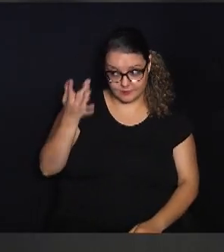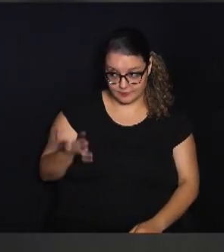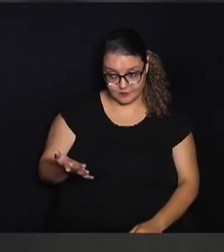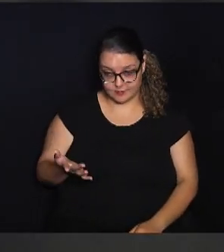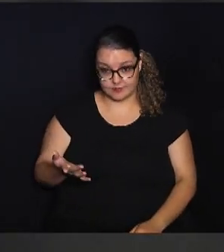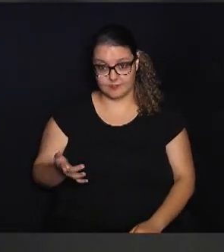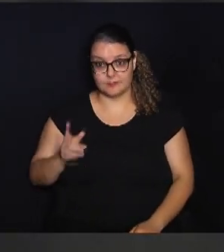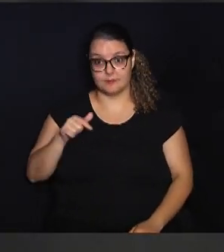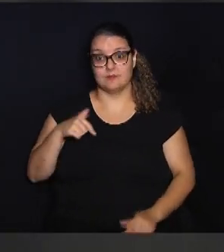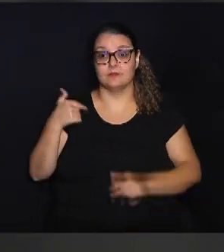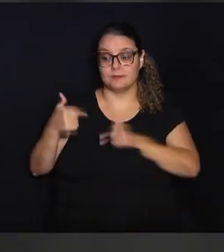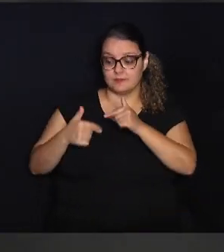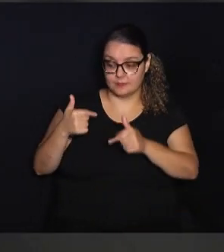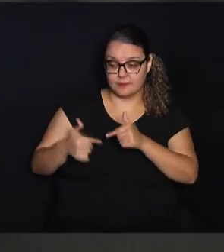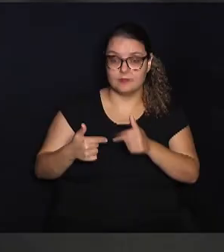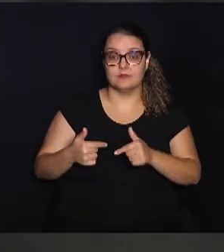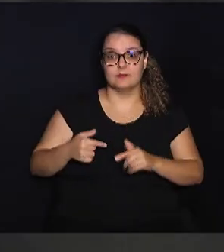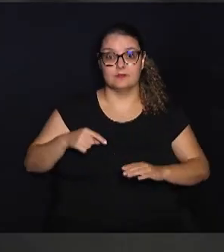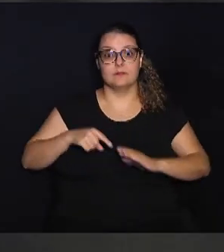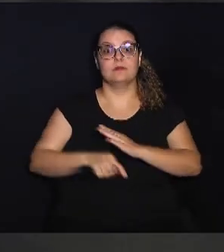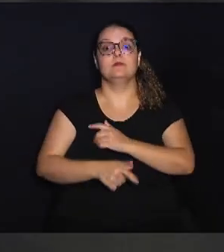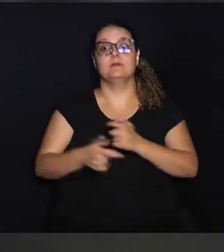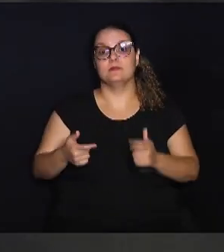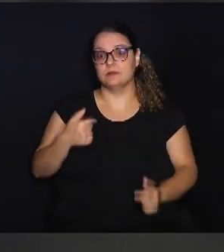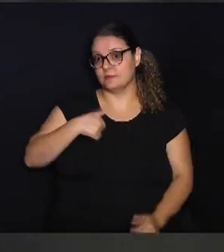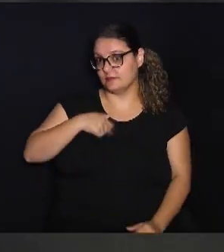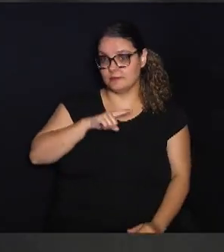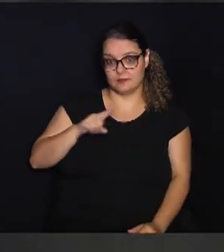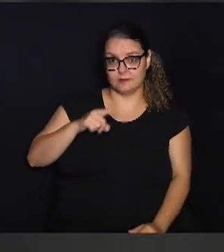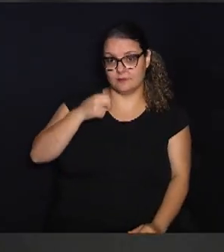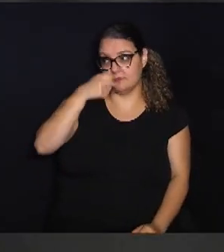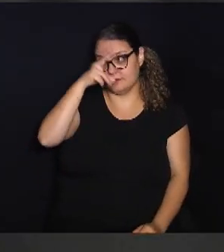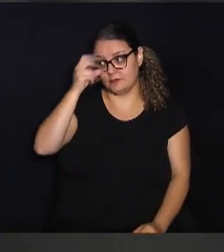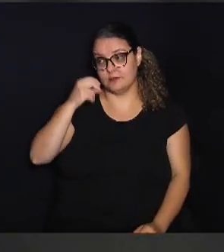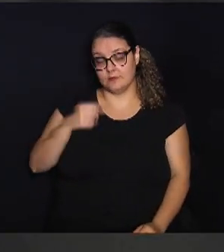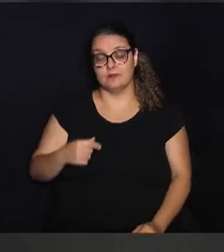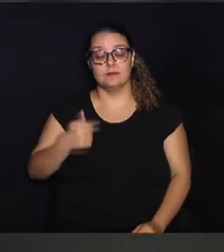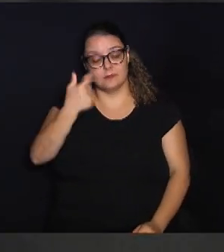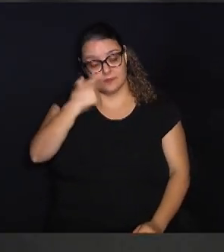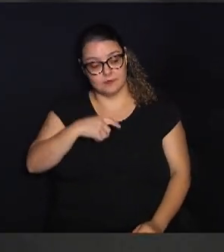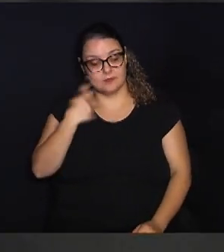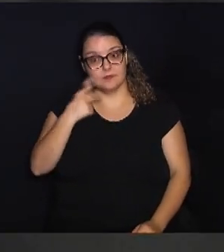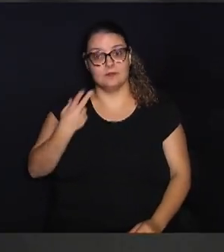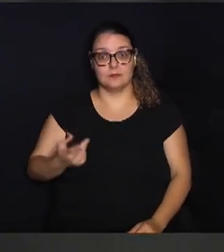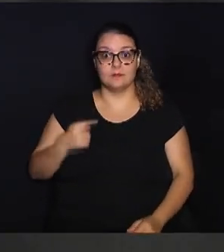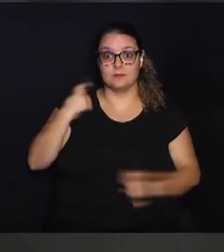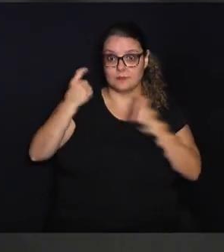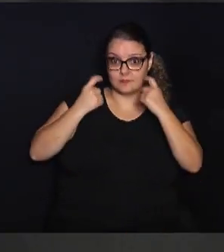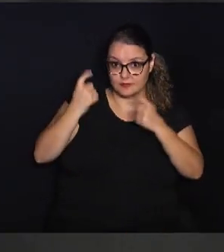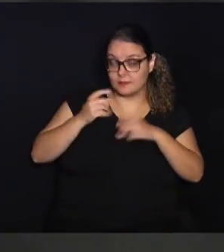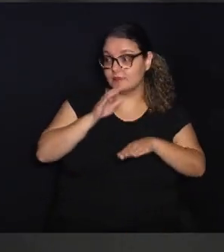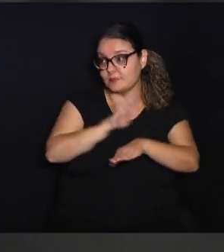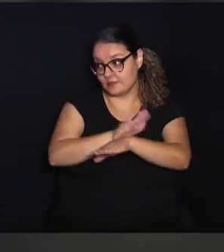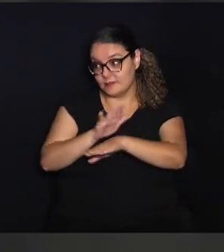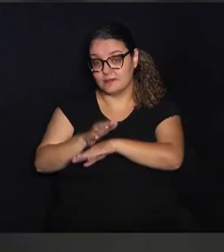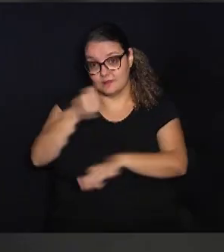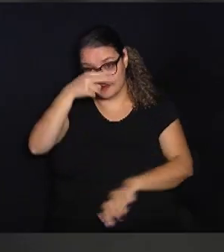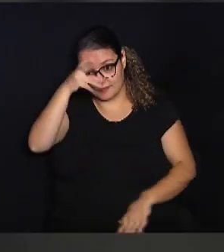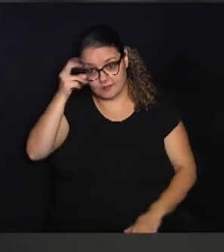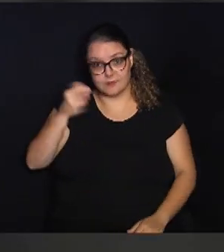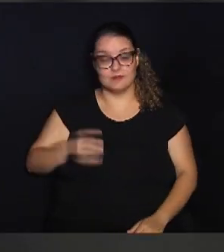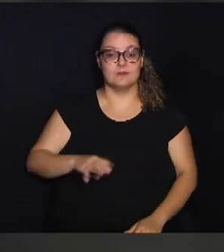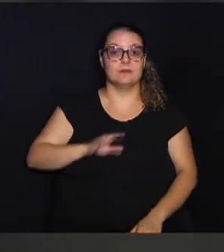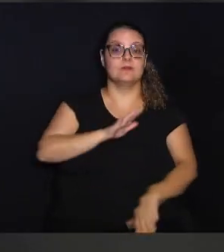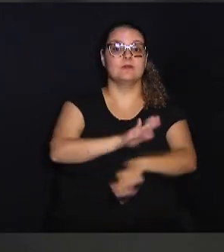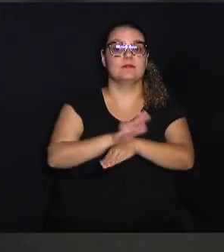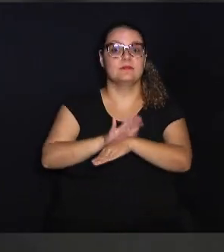é um trabalho hercúleo, né? Eu não sou prefeito, mas eu sou vereador. Eu tenho a preocupação de ajudar o prefeito, de ajudar a prefeitura e